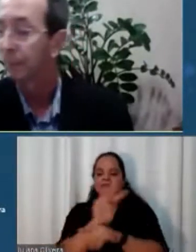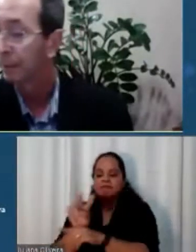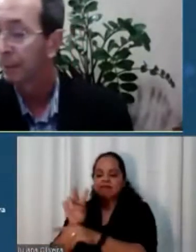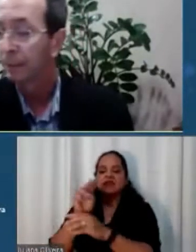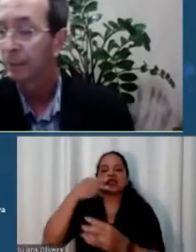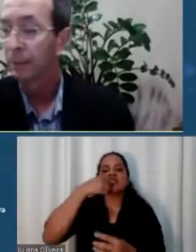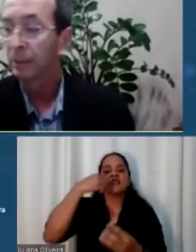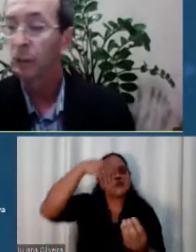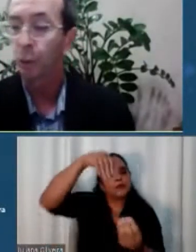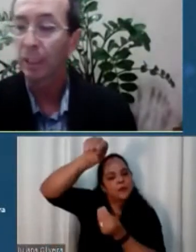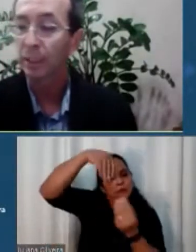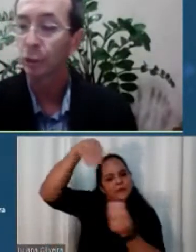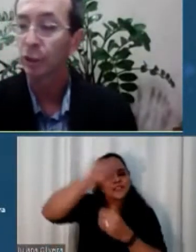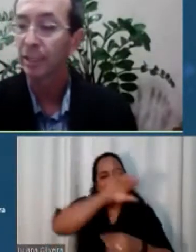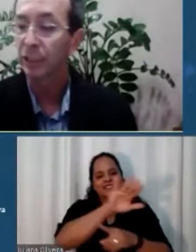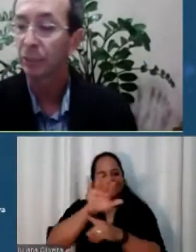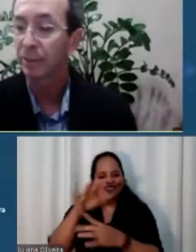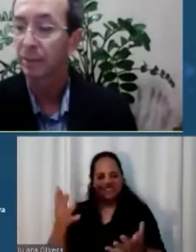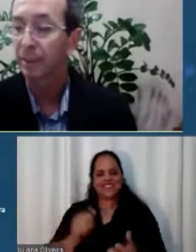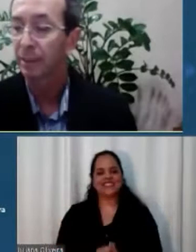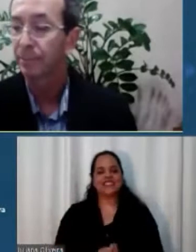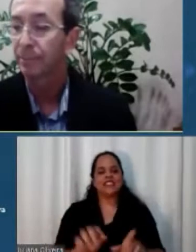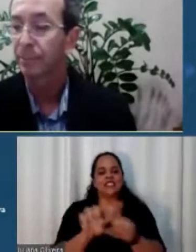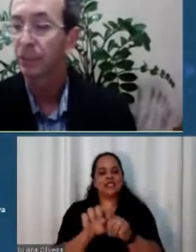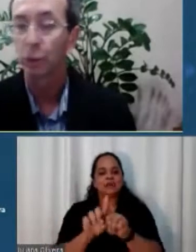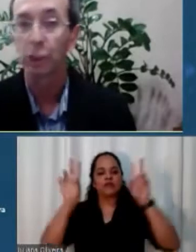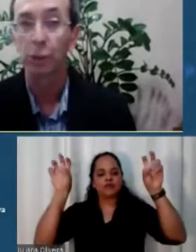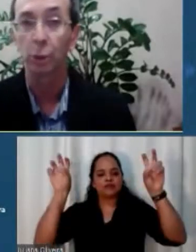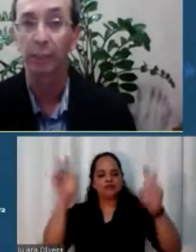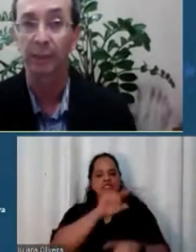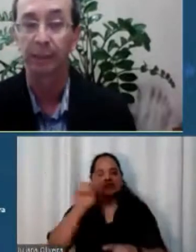e titular da Sociedade Brasileira de Cirurgia Torácica.